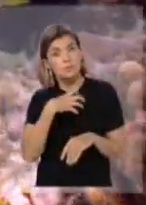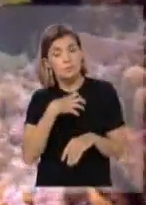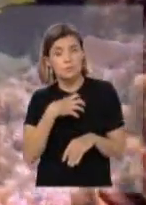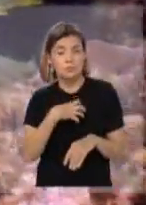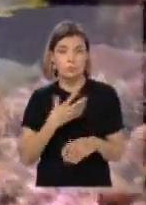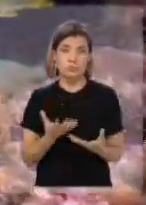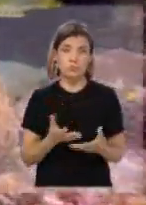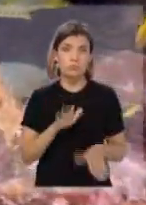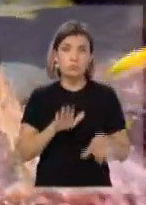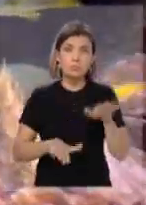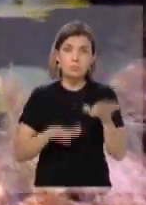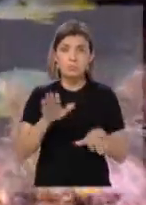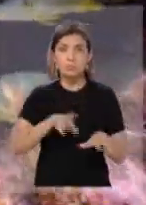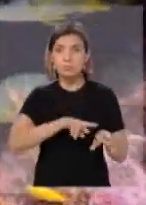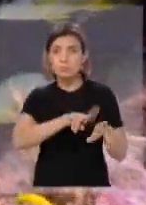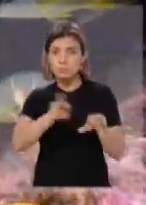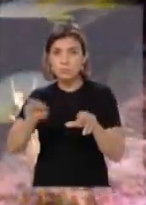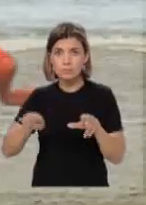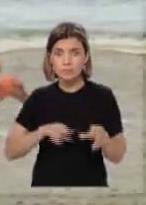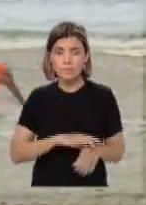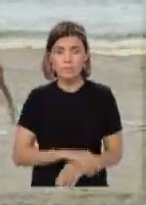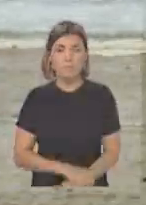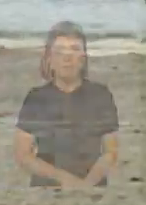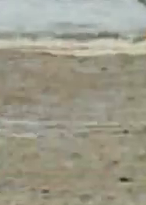ou comportamentais.